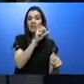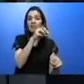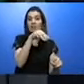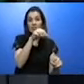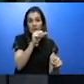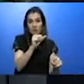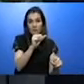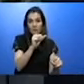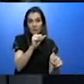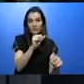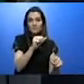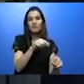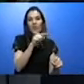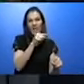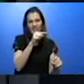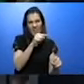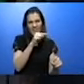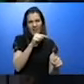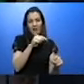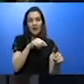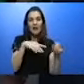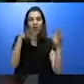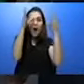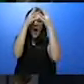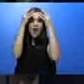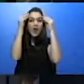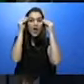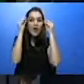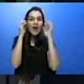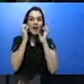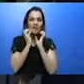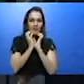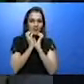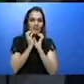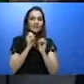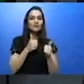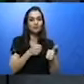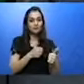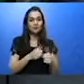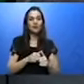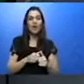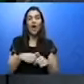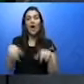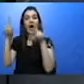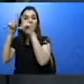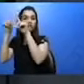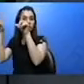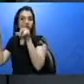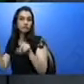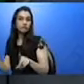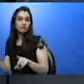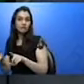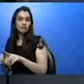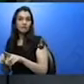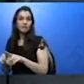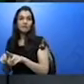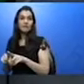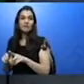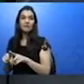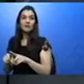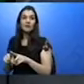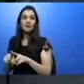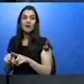da Vinci. Olha que figura também muito expressiva, muito bonita, né? E esta outra é o retrato